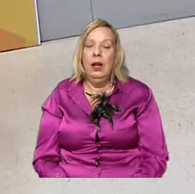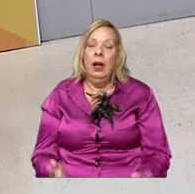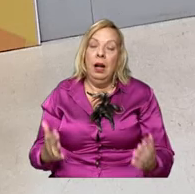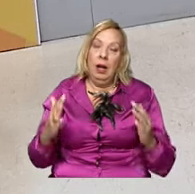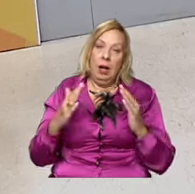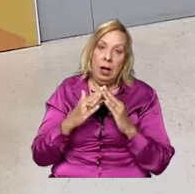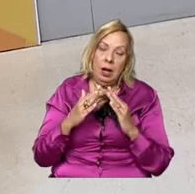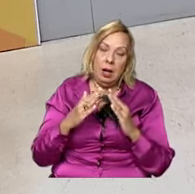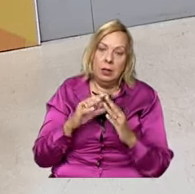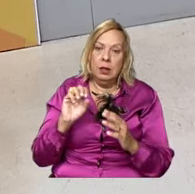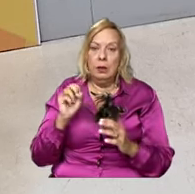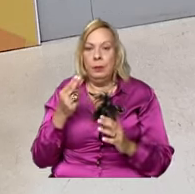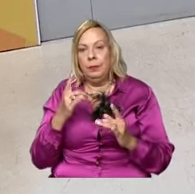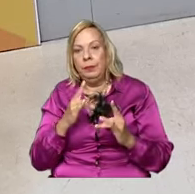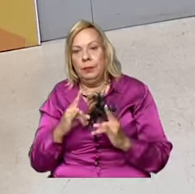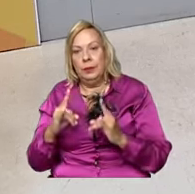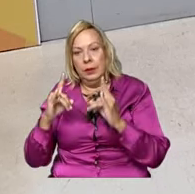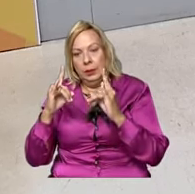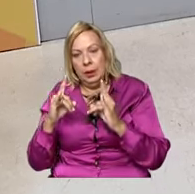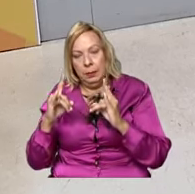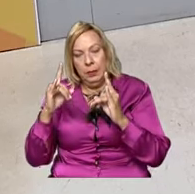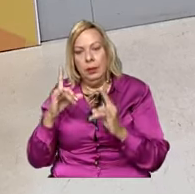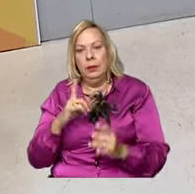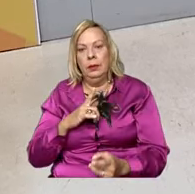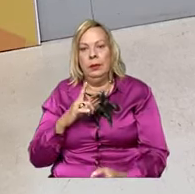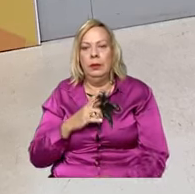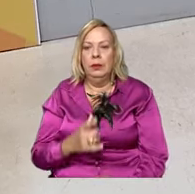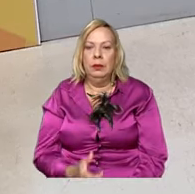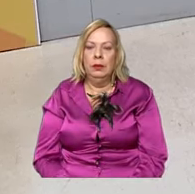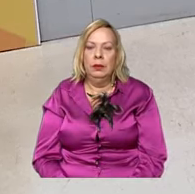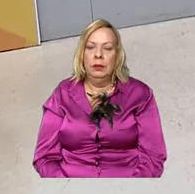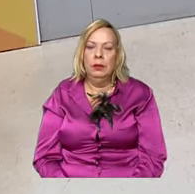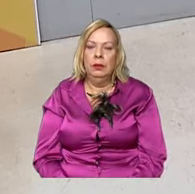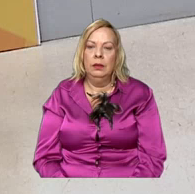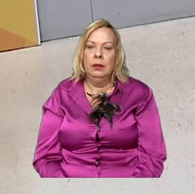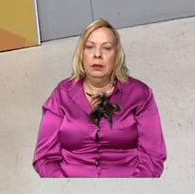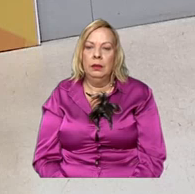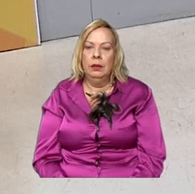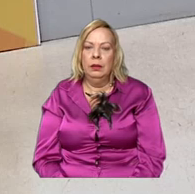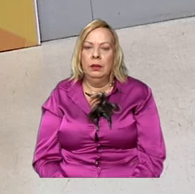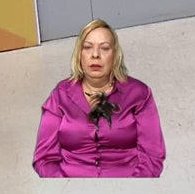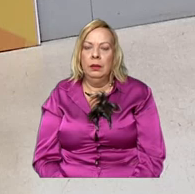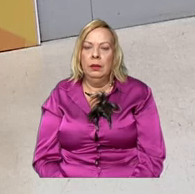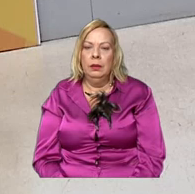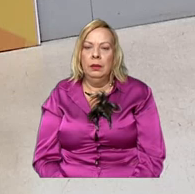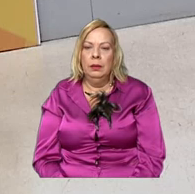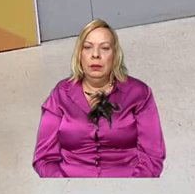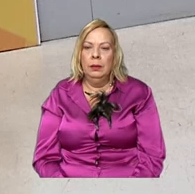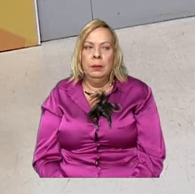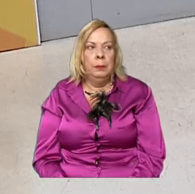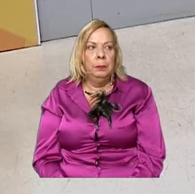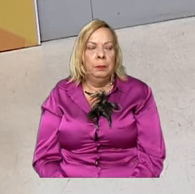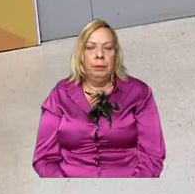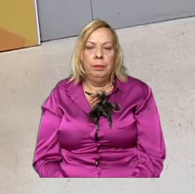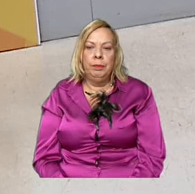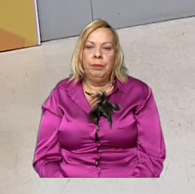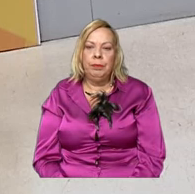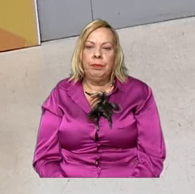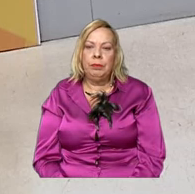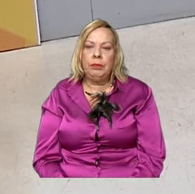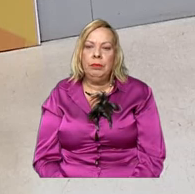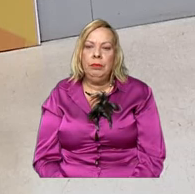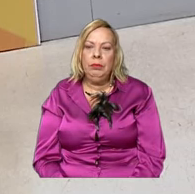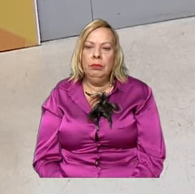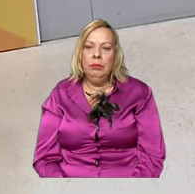Onix e Honda Twister na garagem. Olha só, casa ou apartamento com o adicional de ter carro e moto